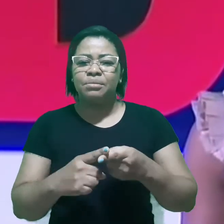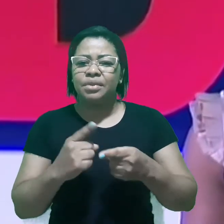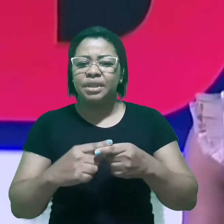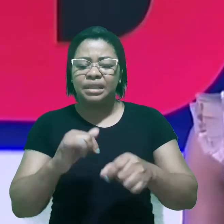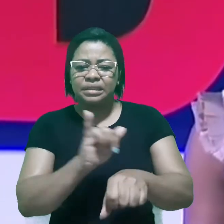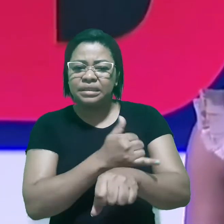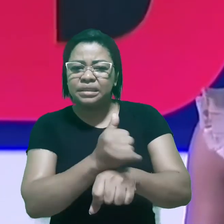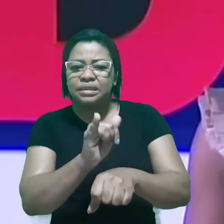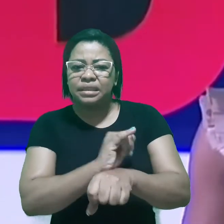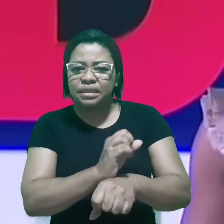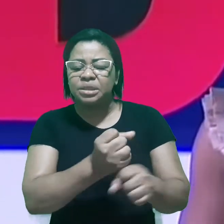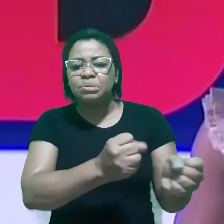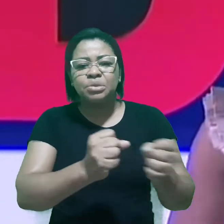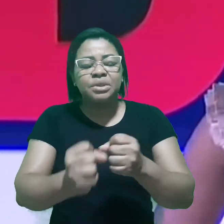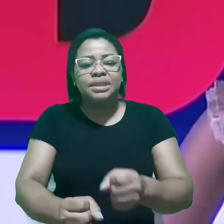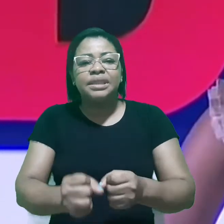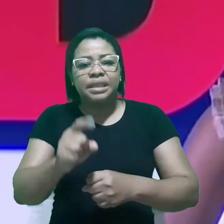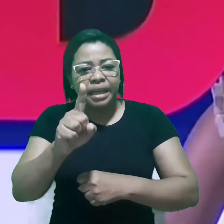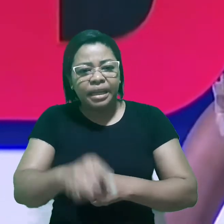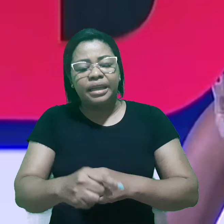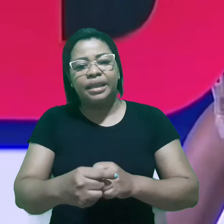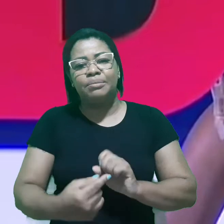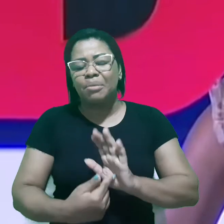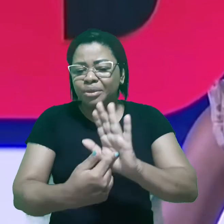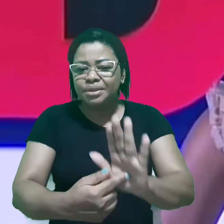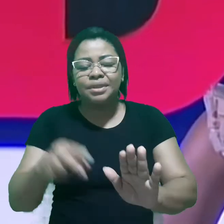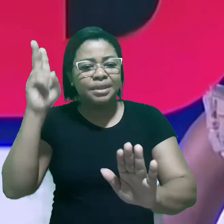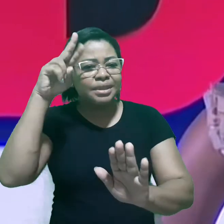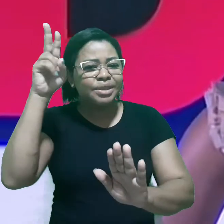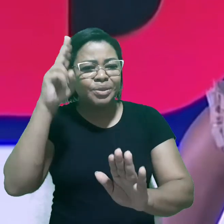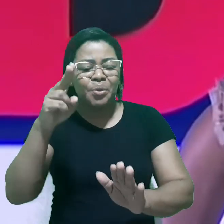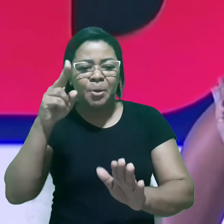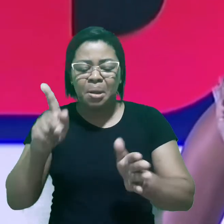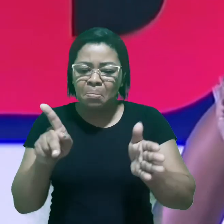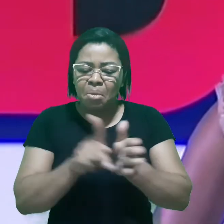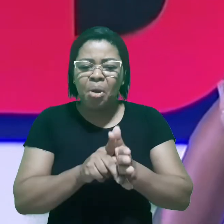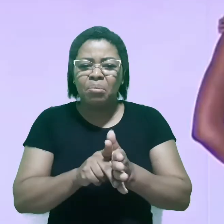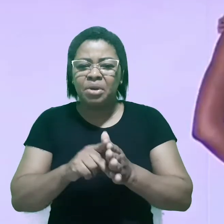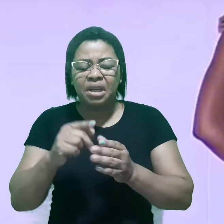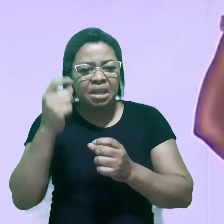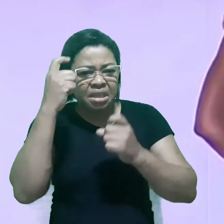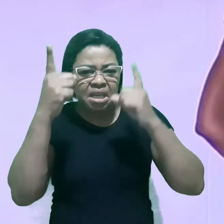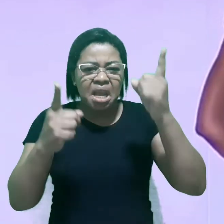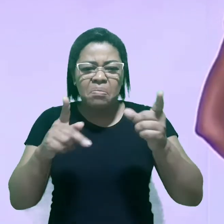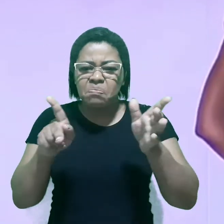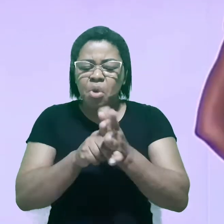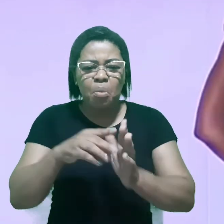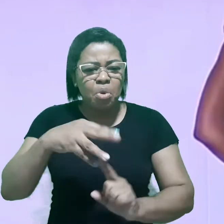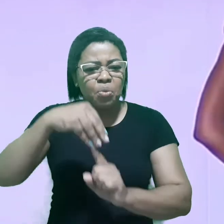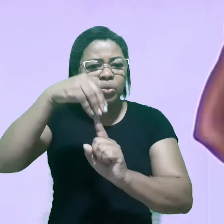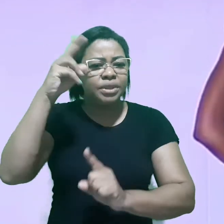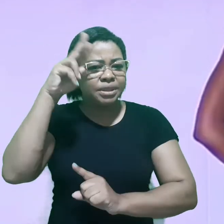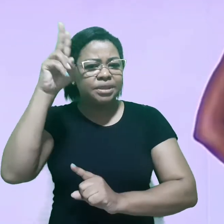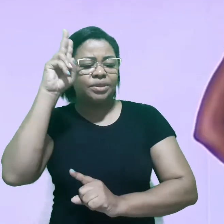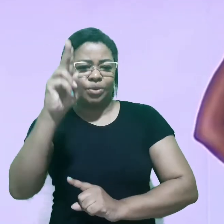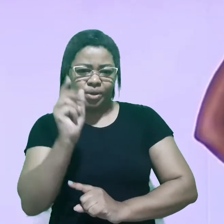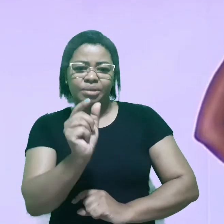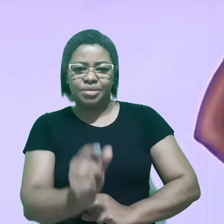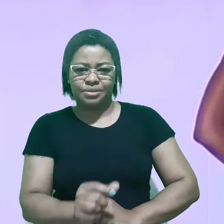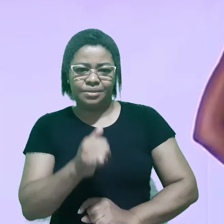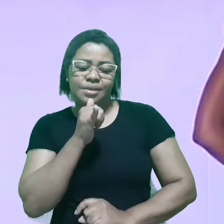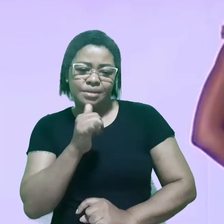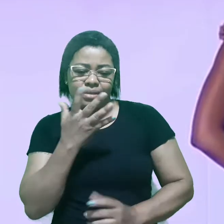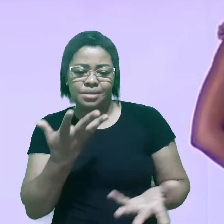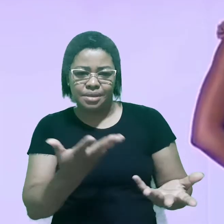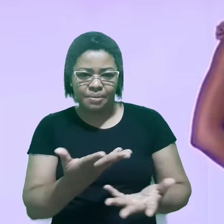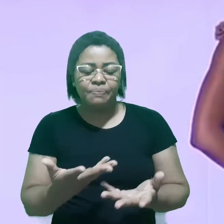história definitiva daquela pessoa. O poeta palestino Mourid Barghouti escreve que se você quer destituir uma pessoa, o jeito